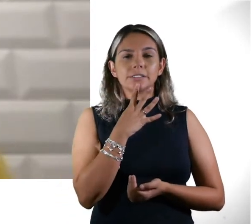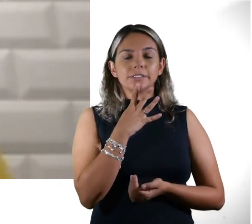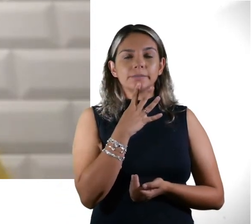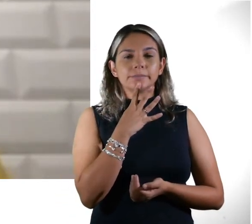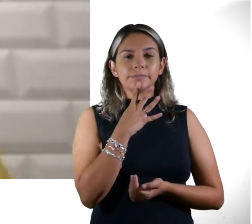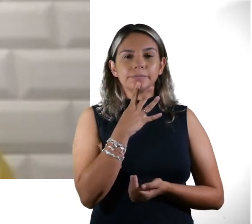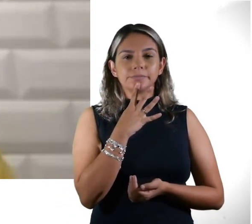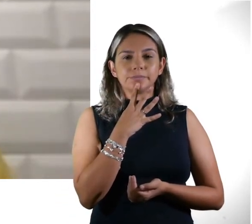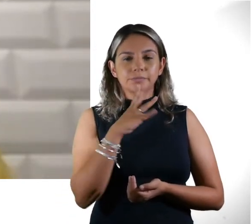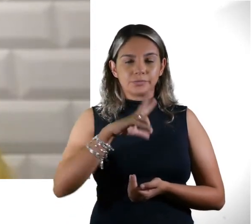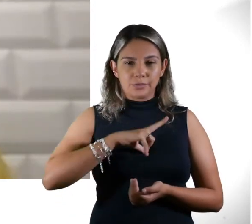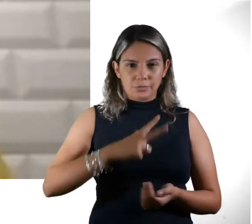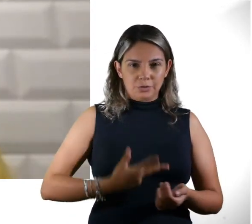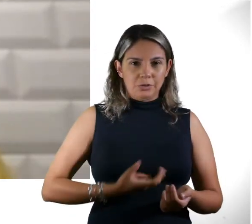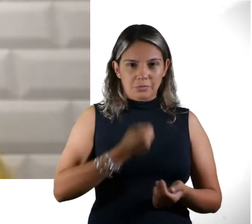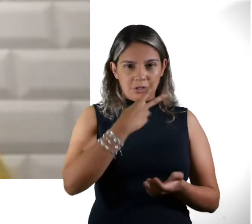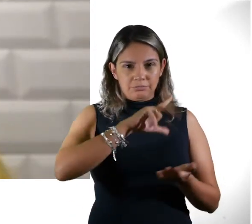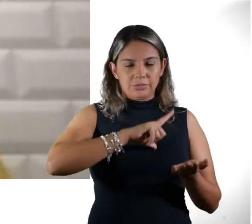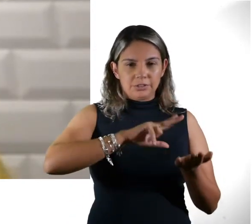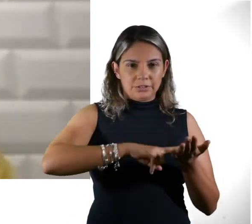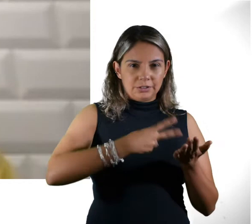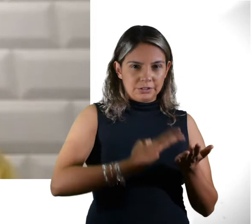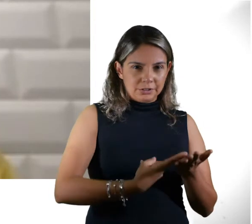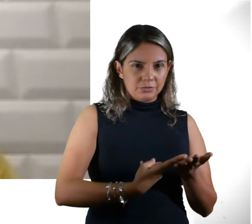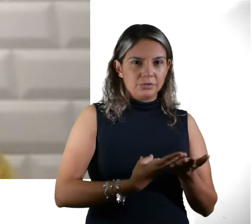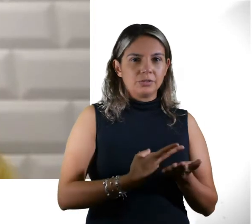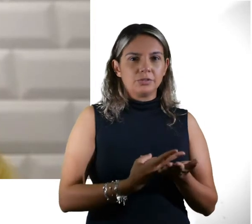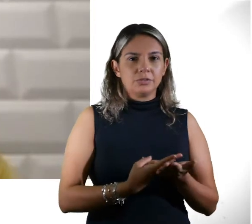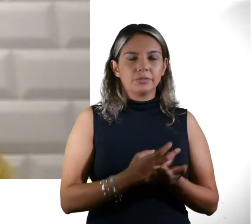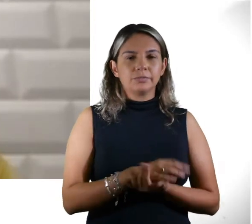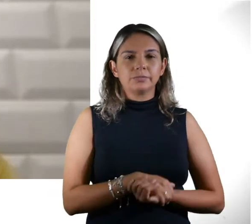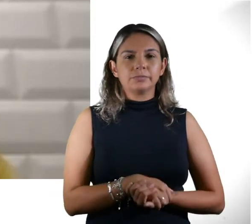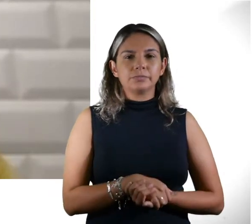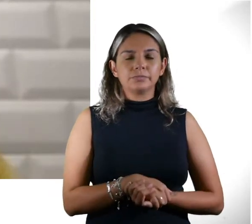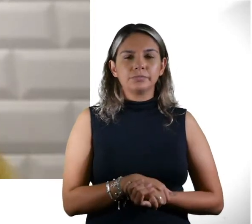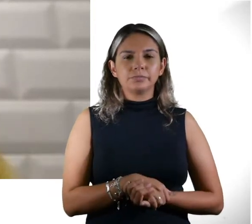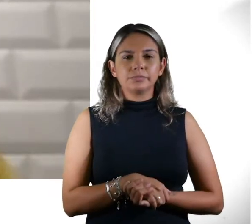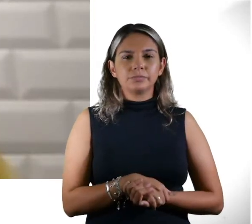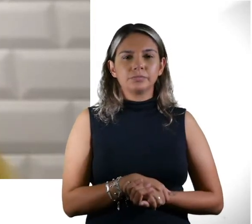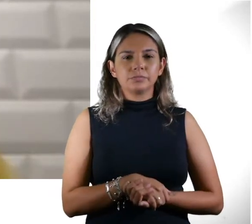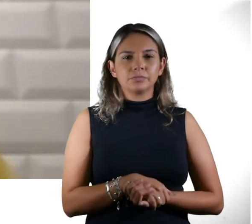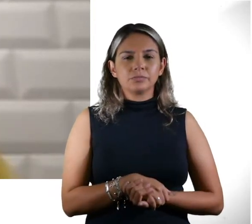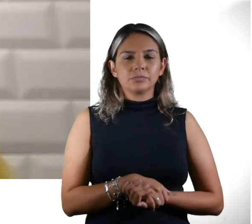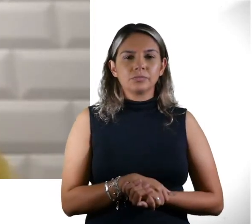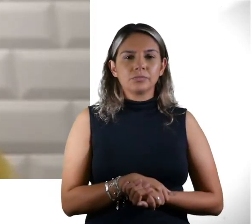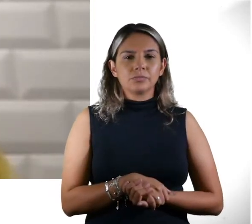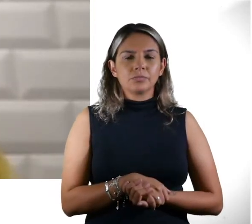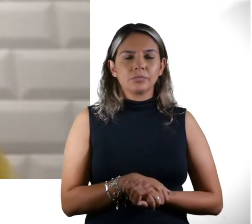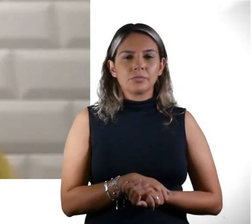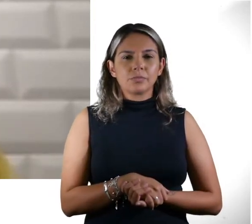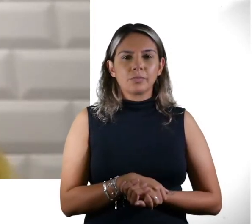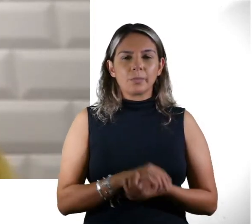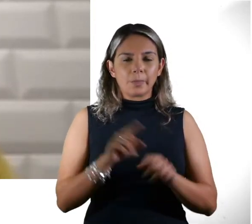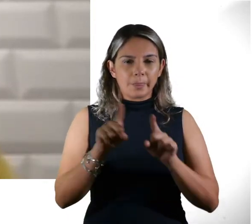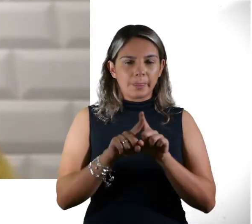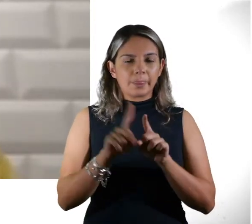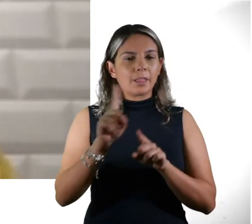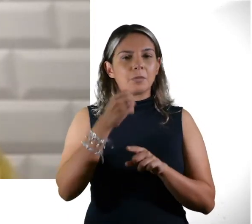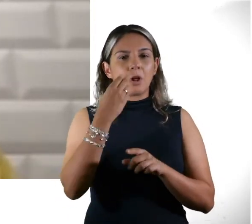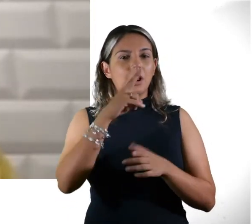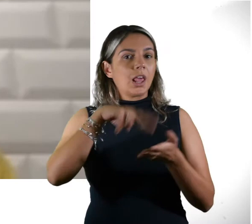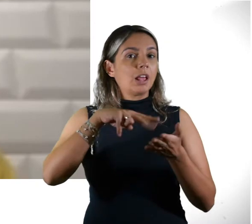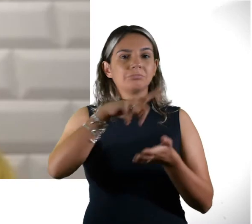bem, em Portugal está bem traduzido e foi publicado com uma boa tradução, mas também não é